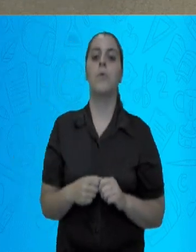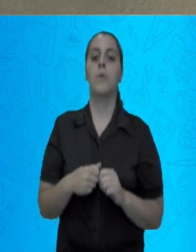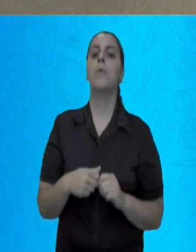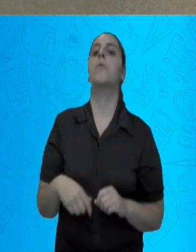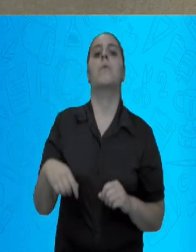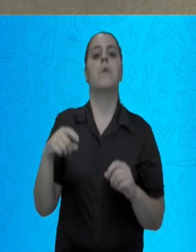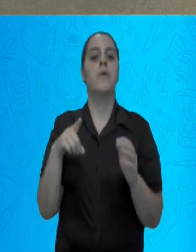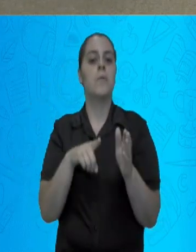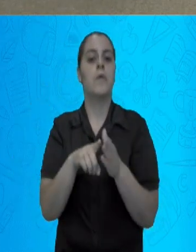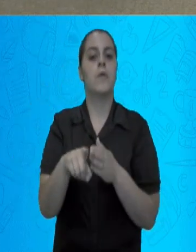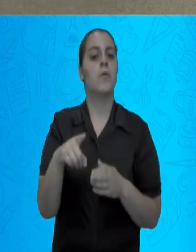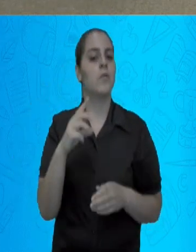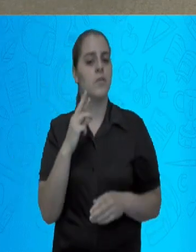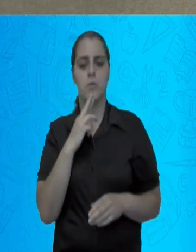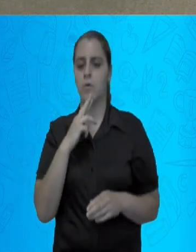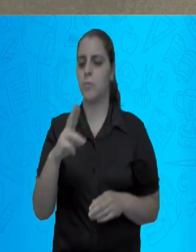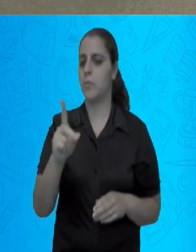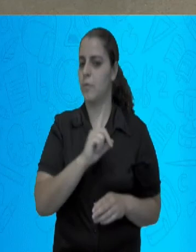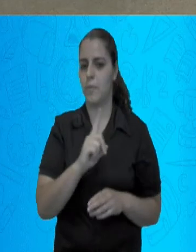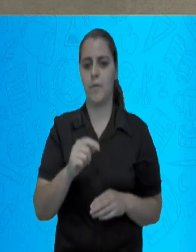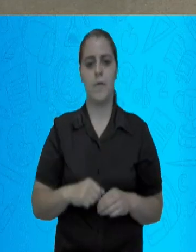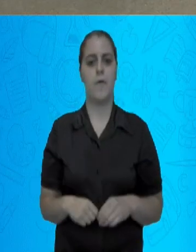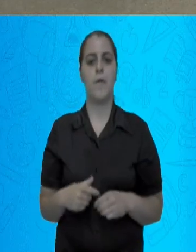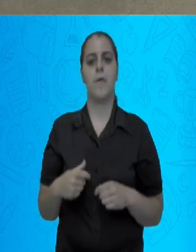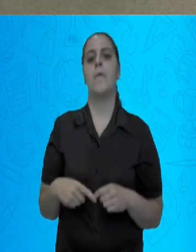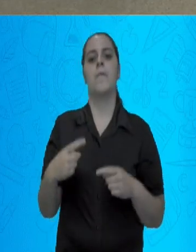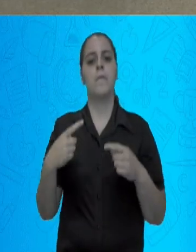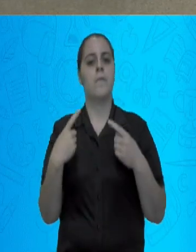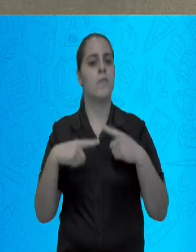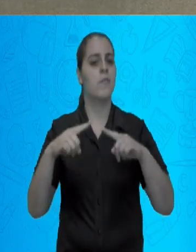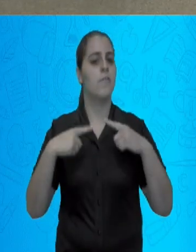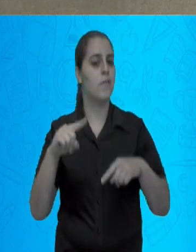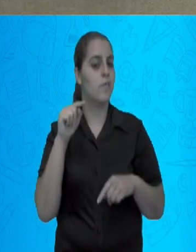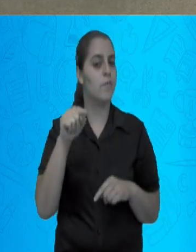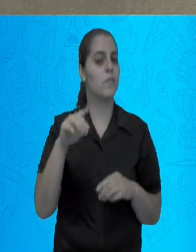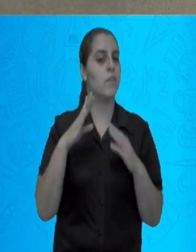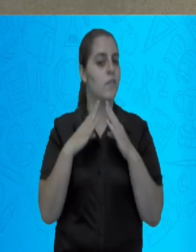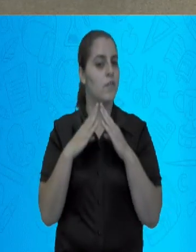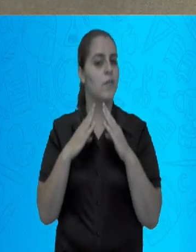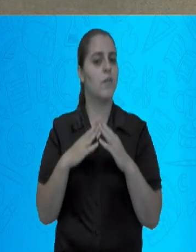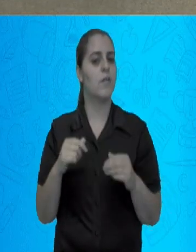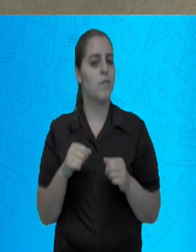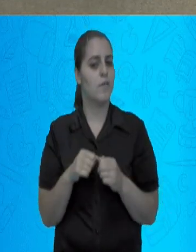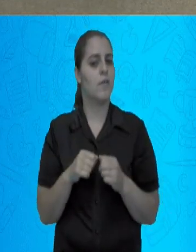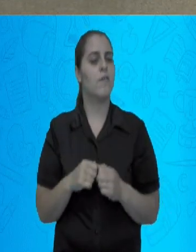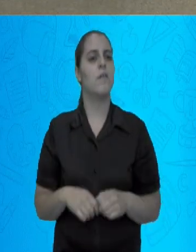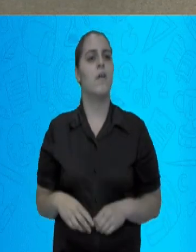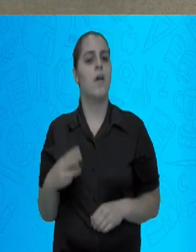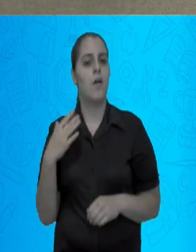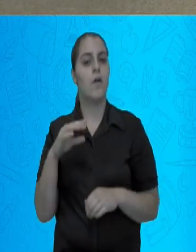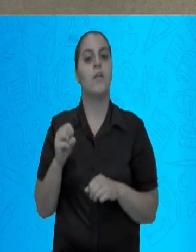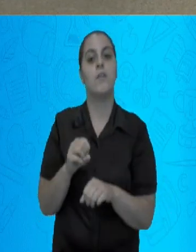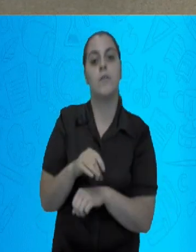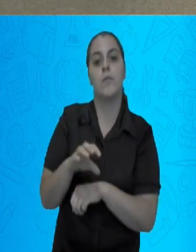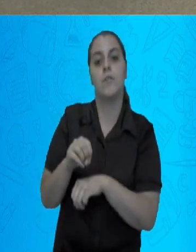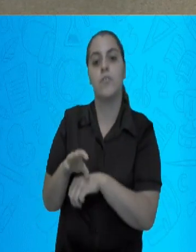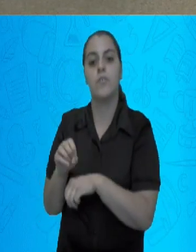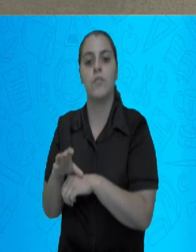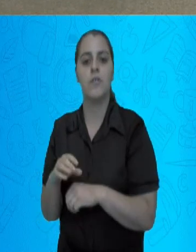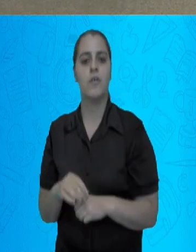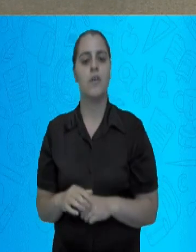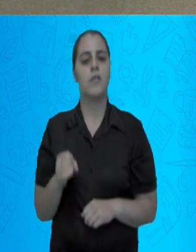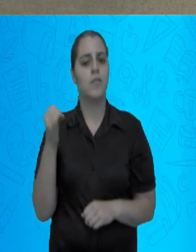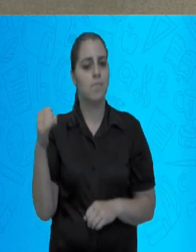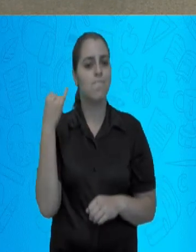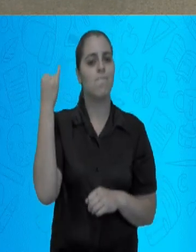responder para vocês, eu vou deixar esse desafio com vocês. E agora eu tenho algumas dicas preciosas para vocês